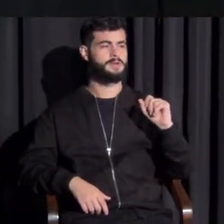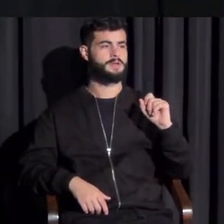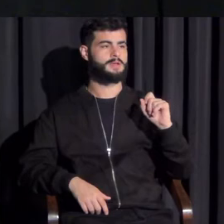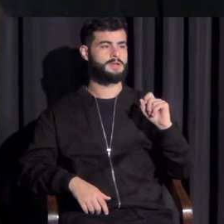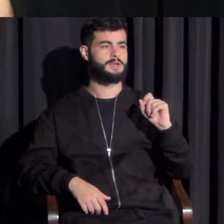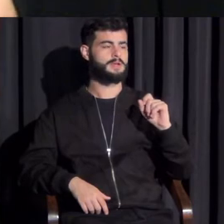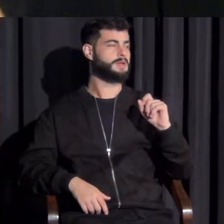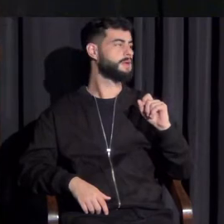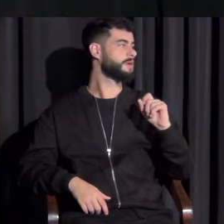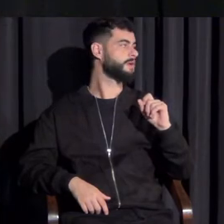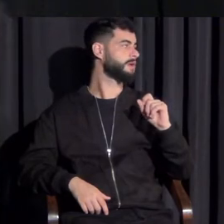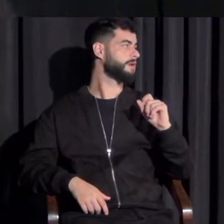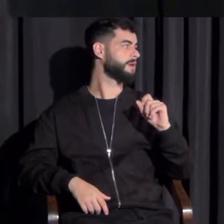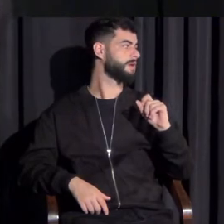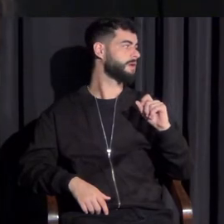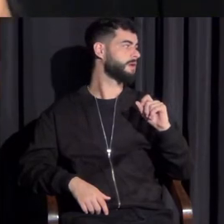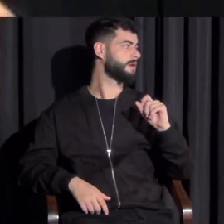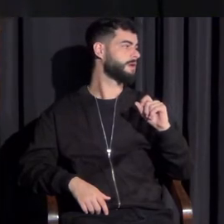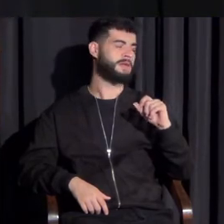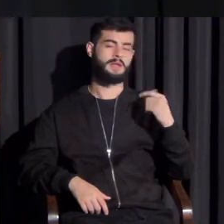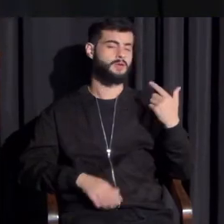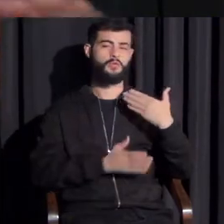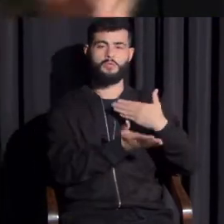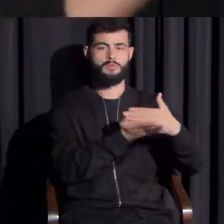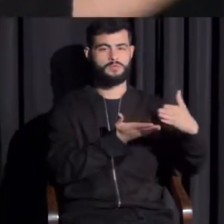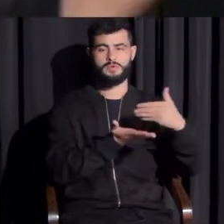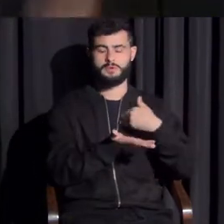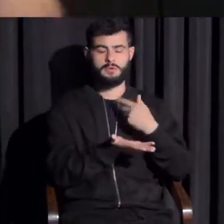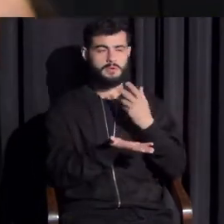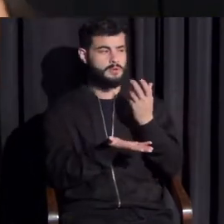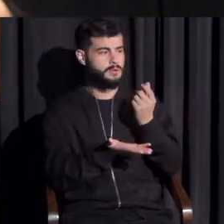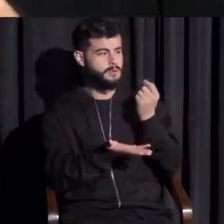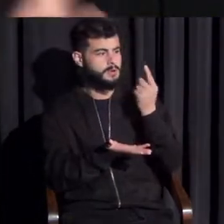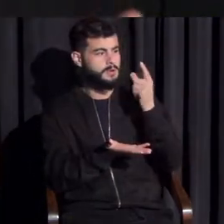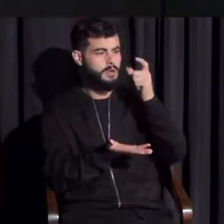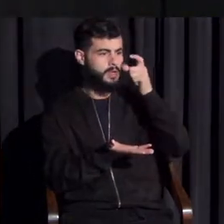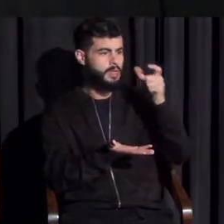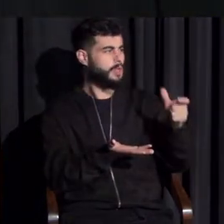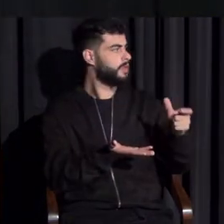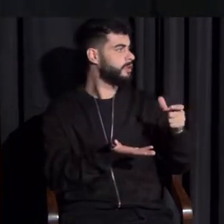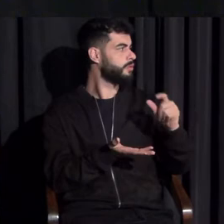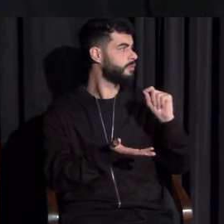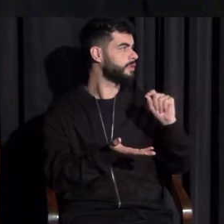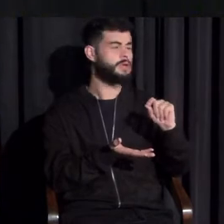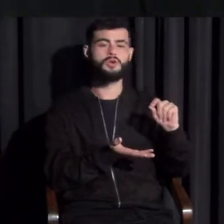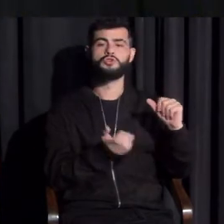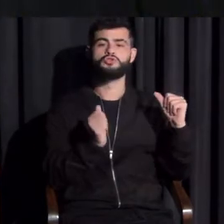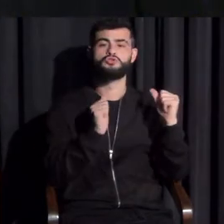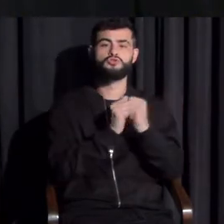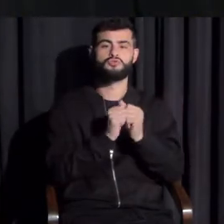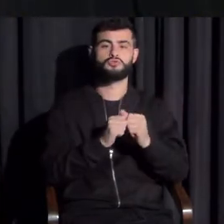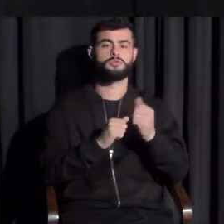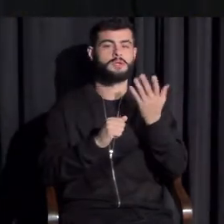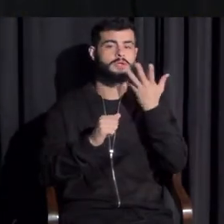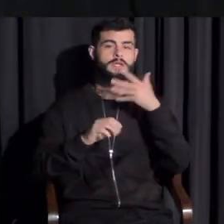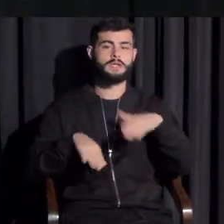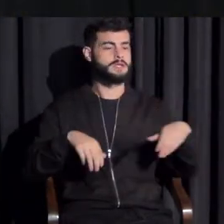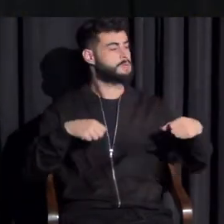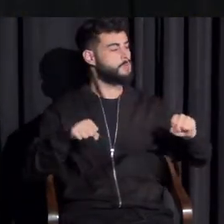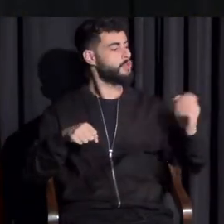Que, nossa, desencadeou um interesse gigante meu, que pega as crianças com motoca e fica andando, que isso é de